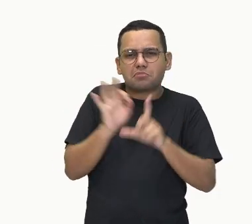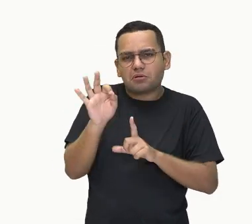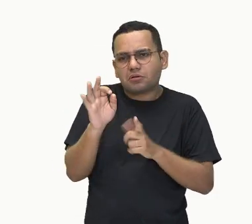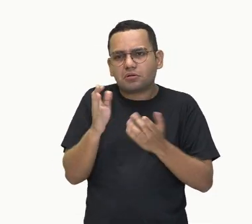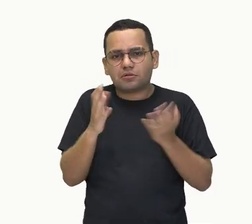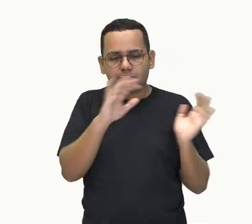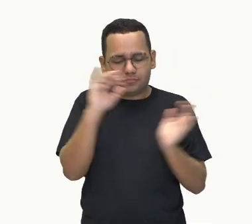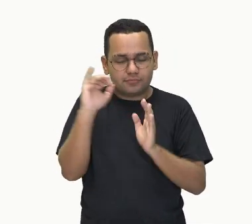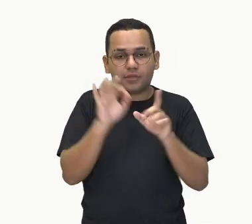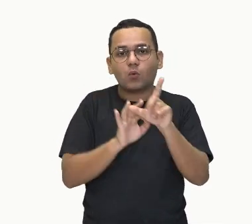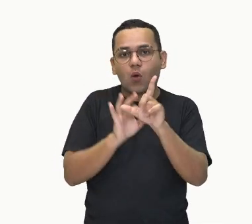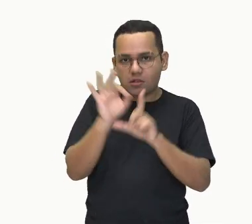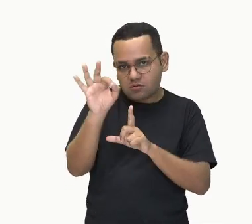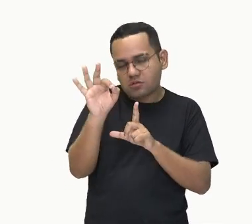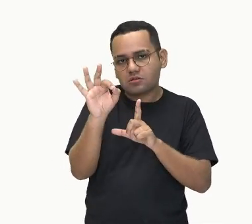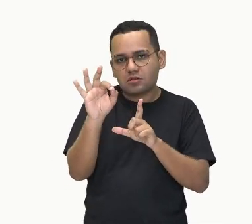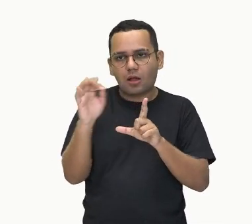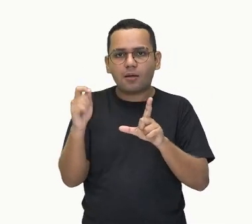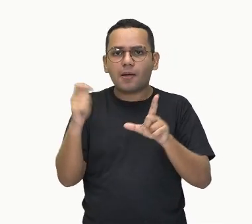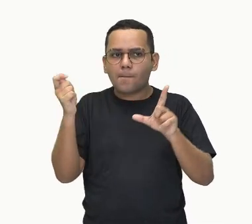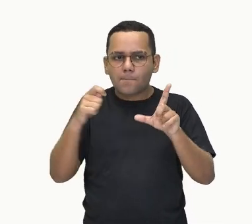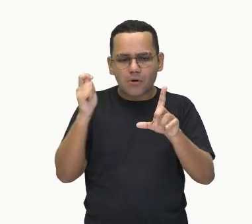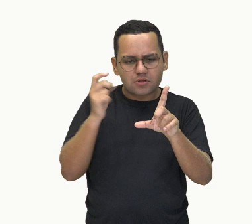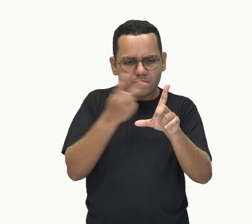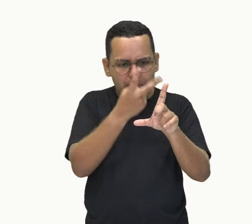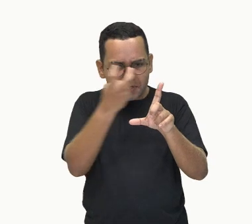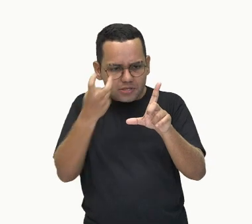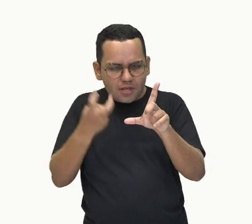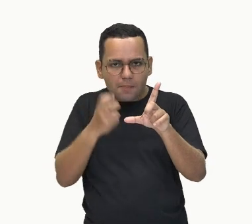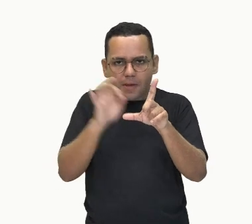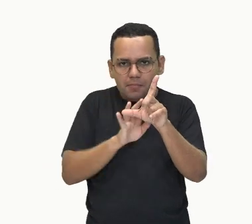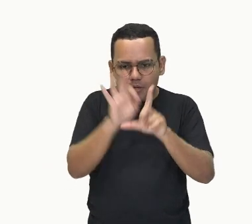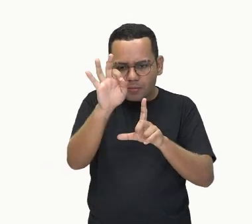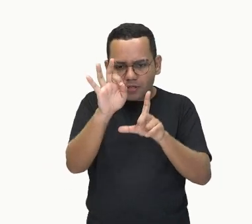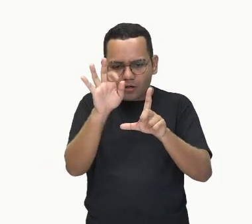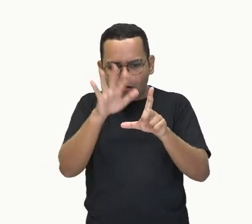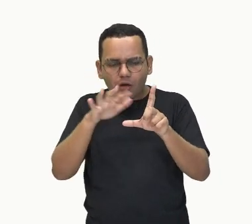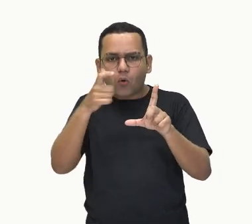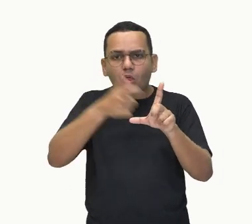né, visualmente verificar qual é